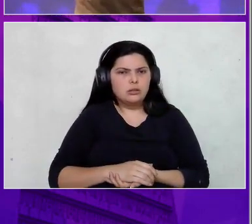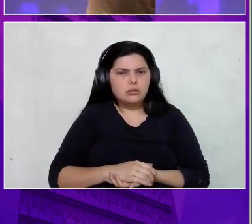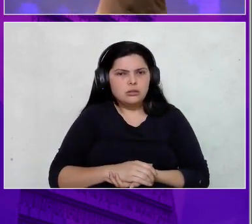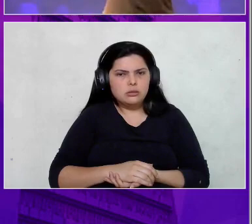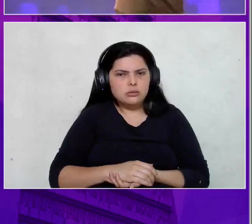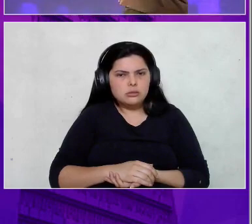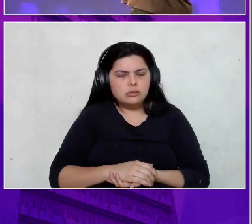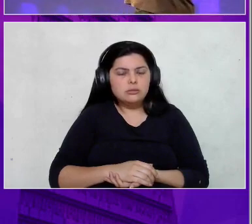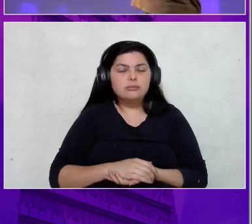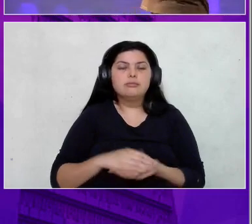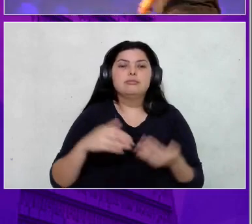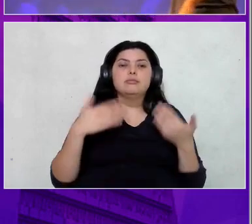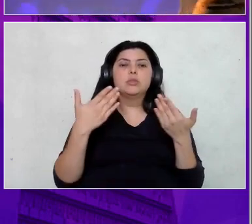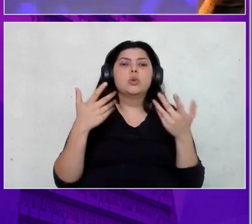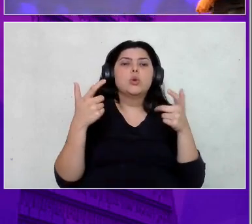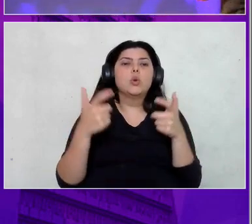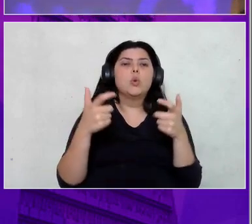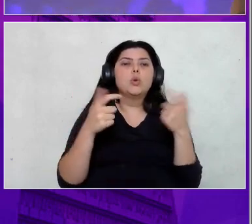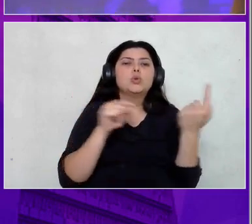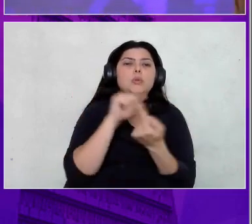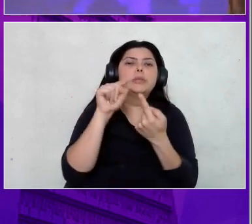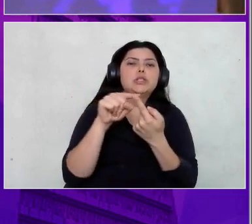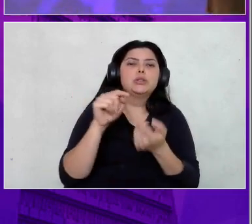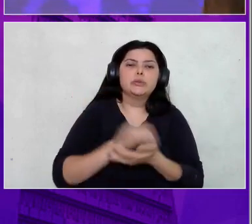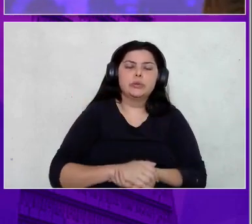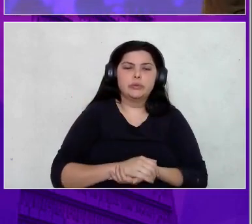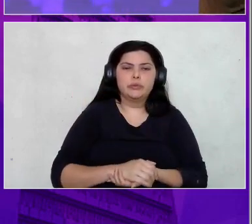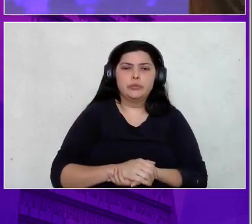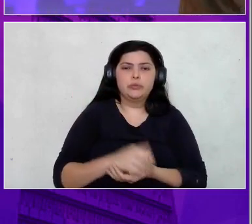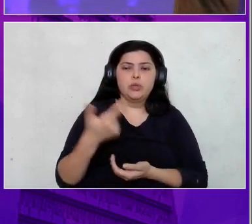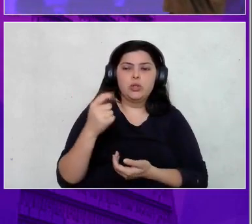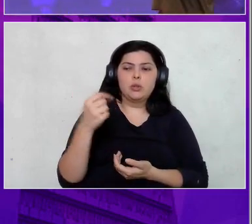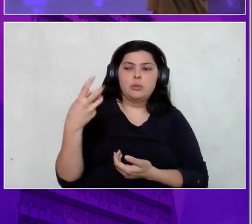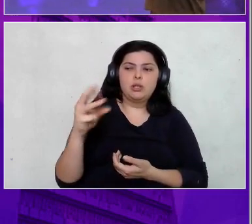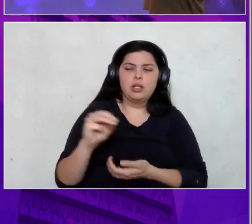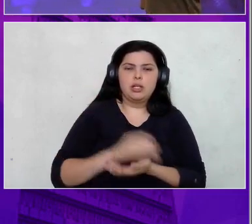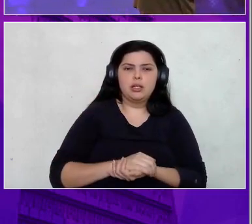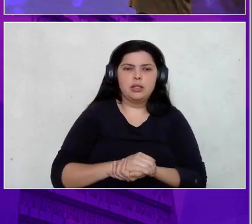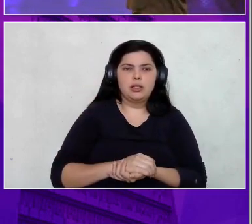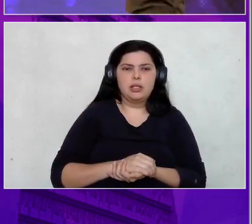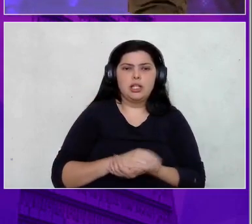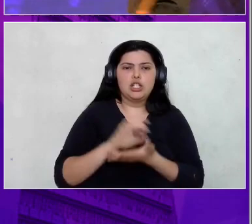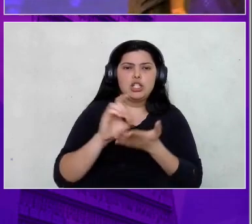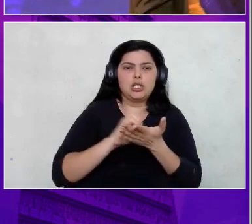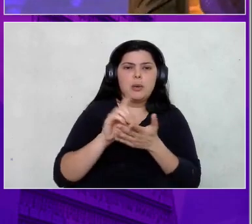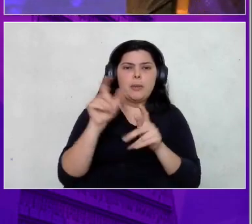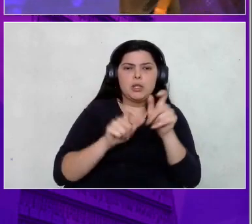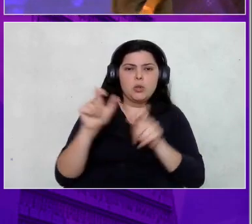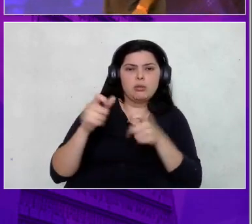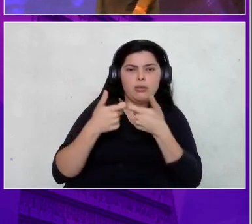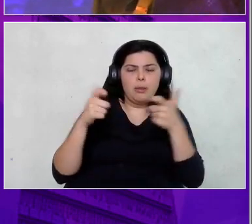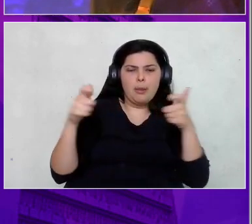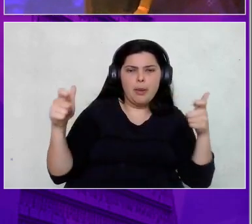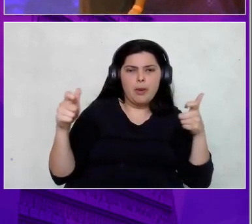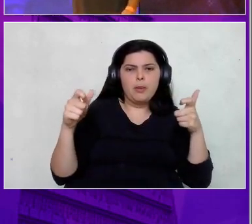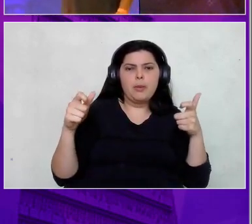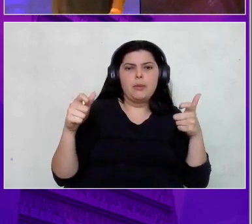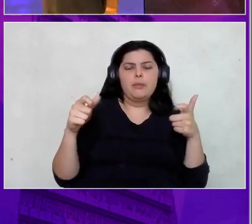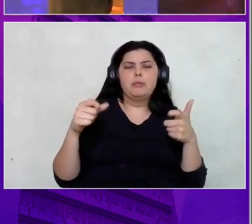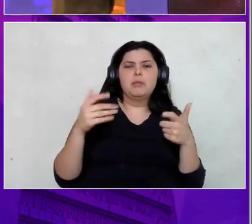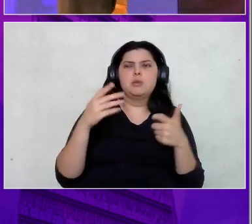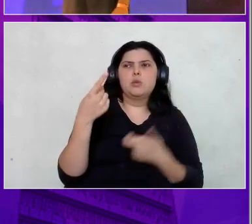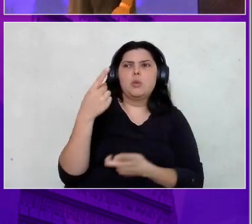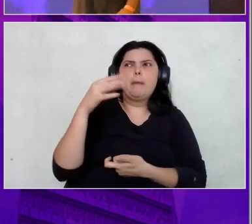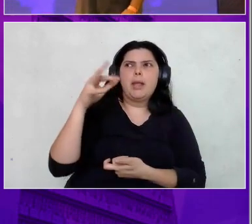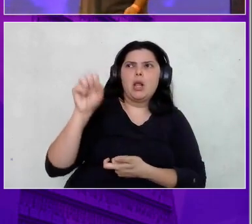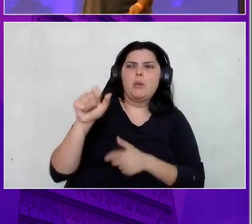Então, para onde nós estamos indo? Né? 2030, os digital nomads vão crescer para em torno de 1 bilhão de pessoas.